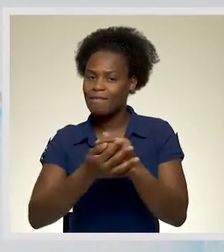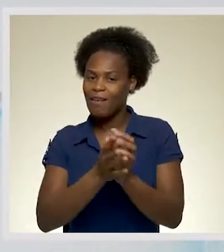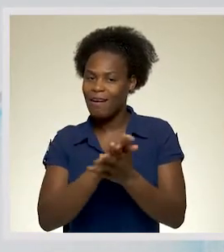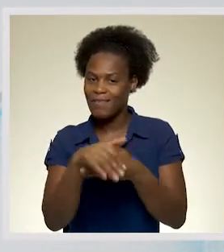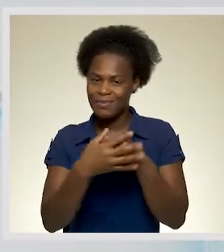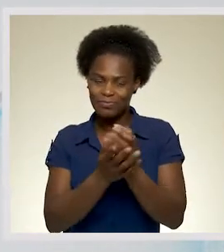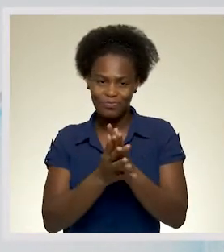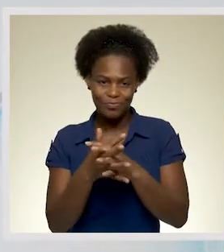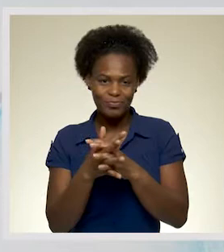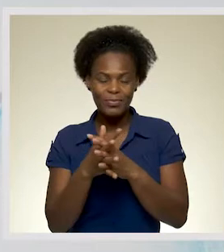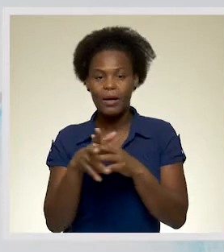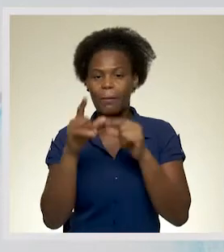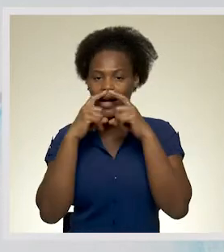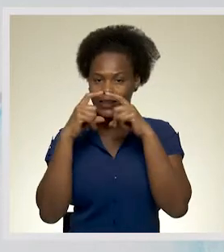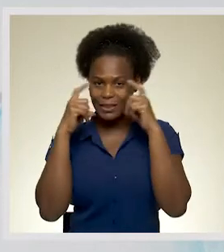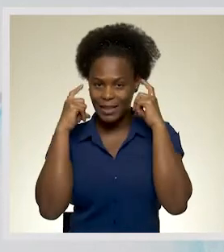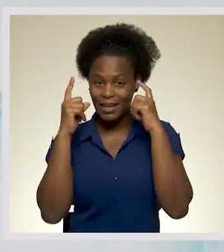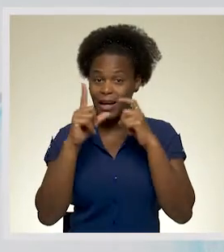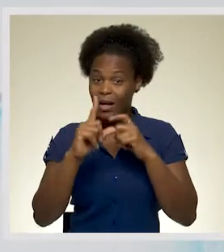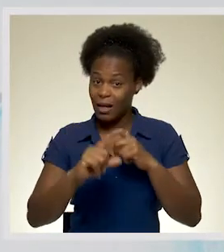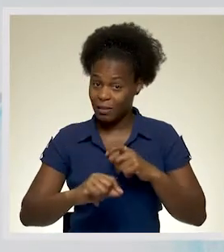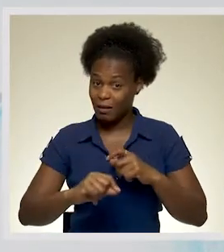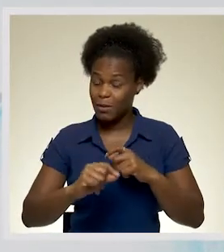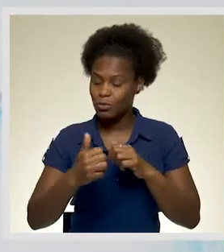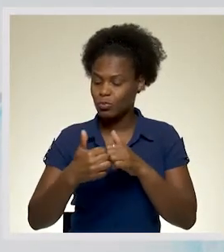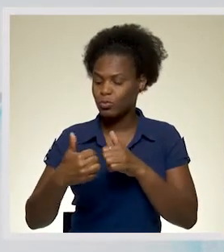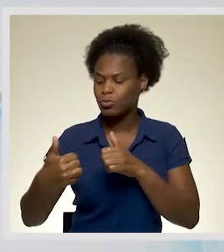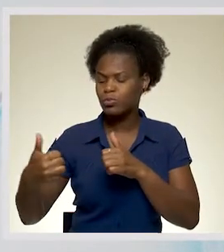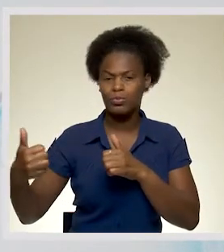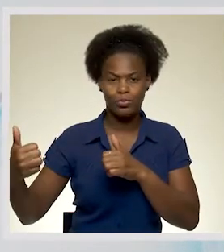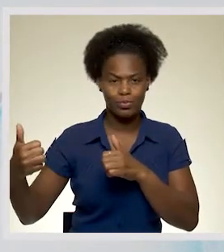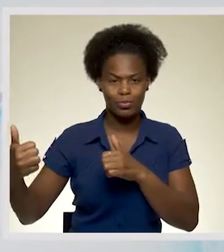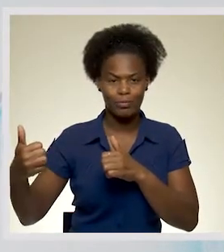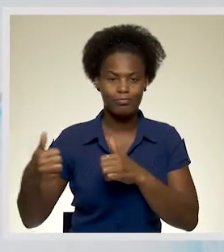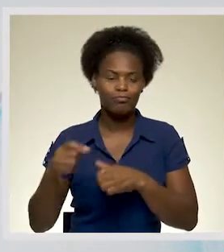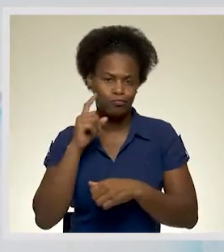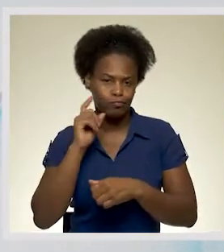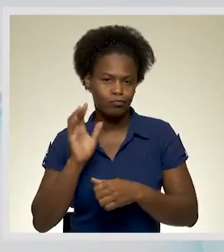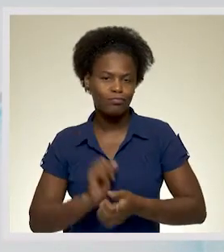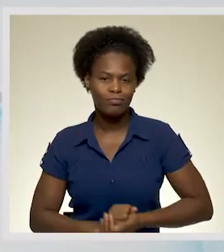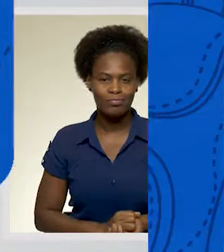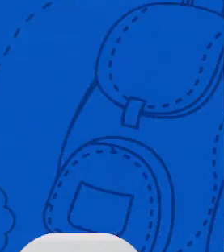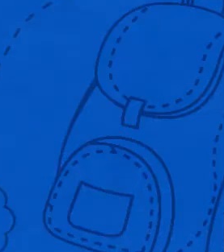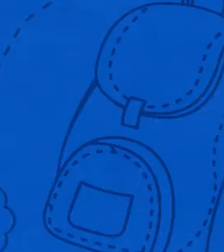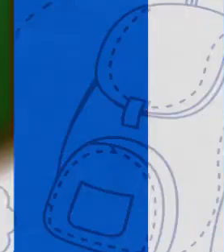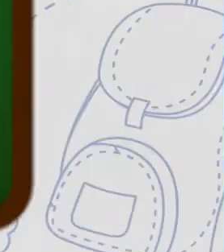utilize a máscara e mantenha um distanciamento seguro.